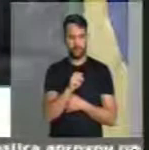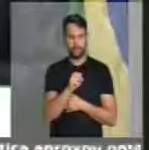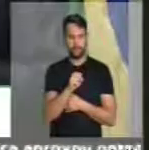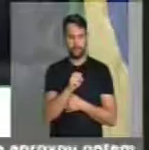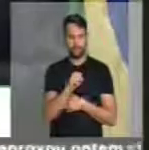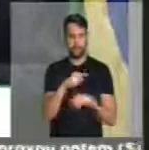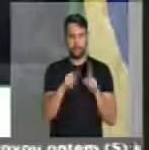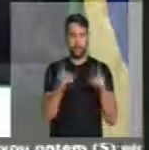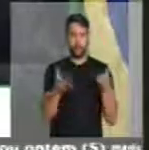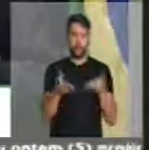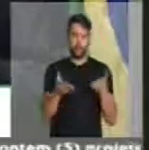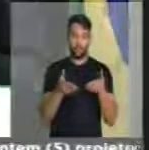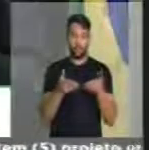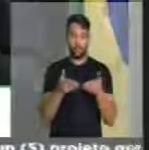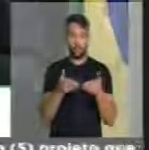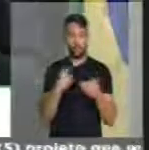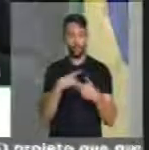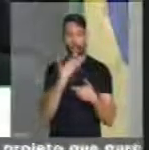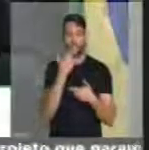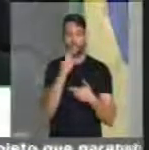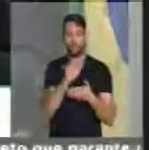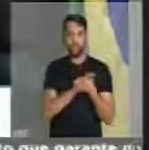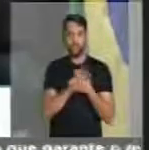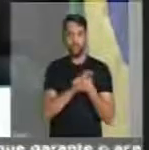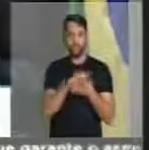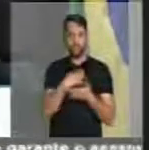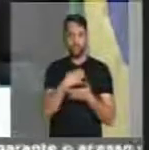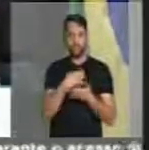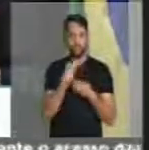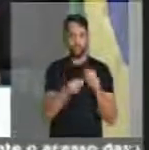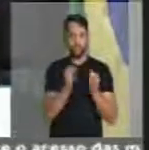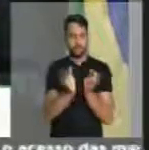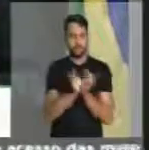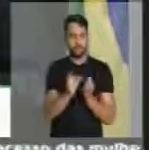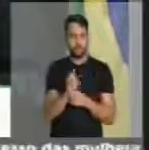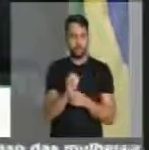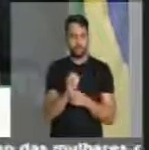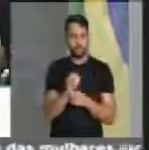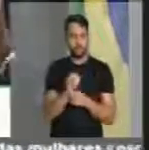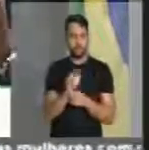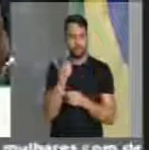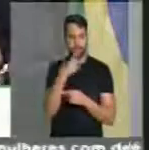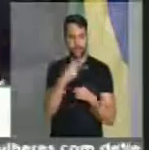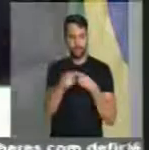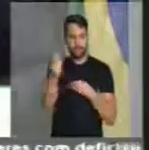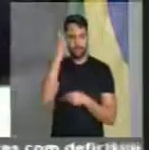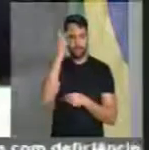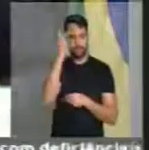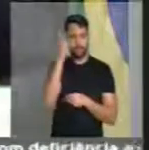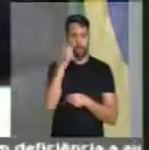Agora, não tinha jeito dessa chapa não ganhar em São Paulo.